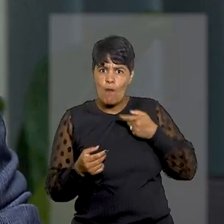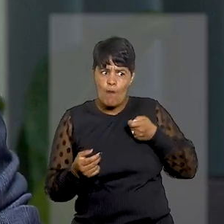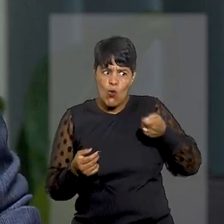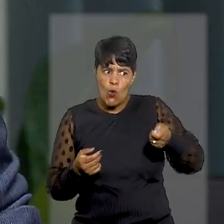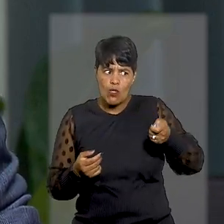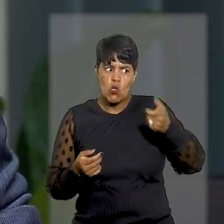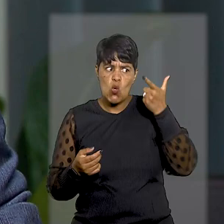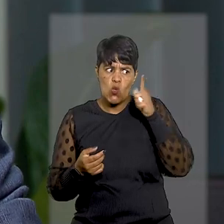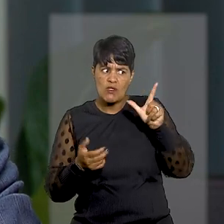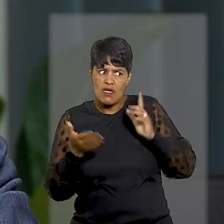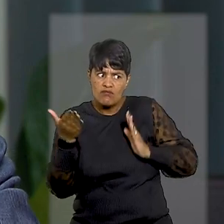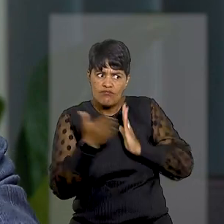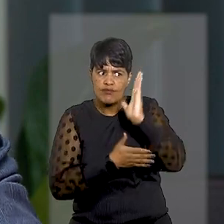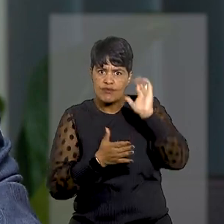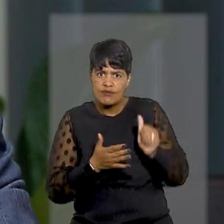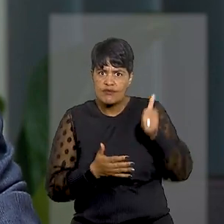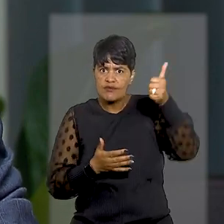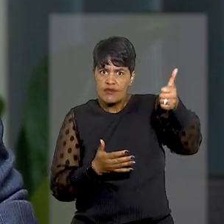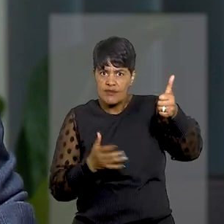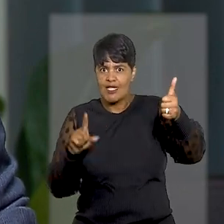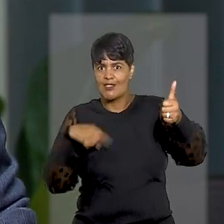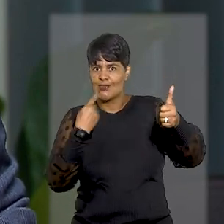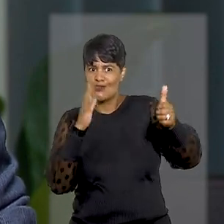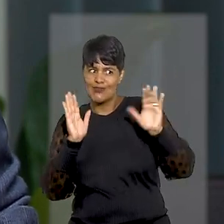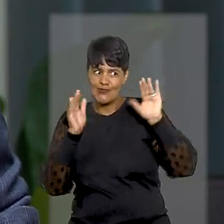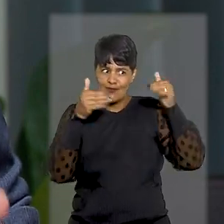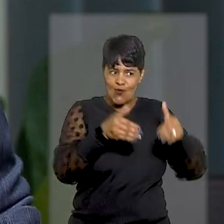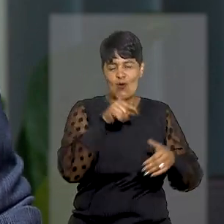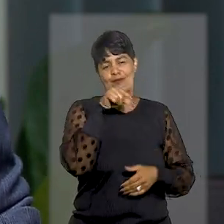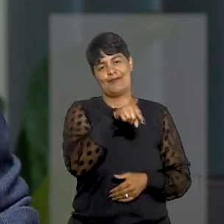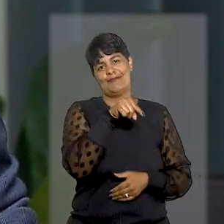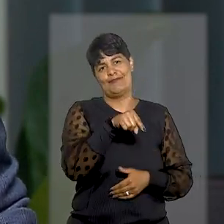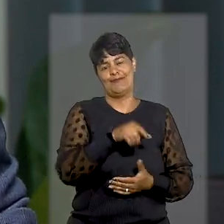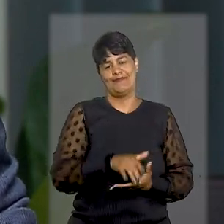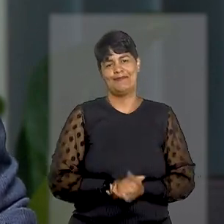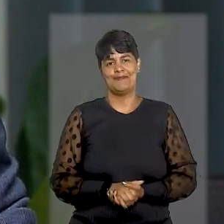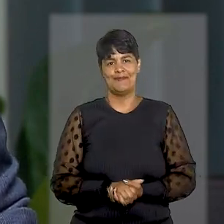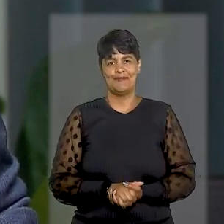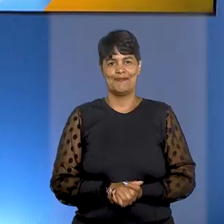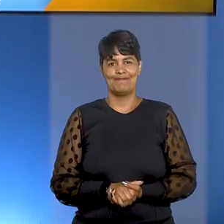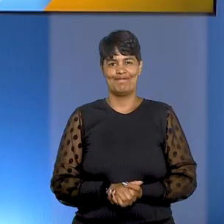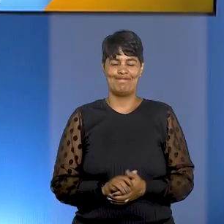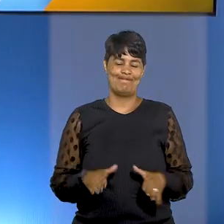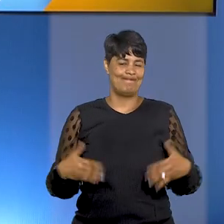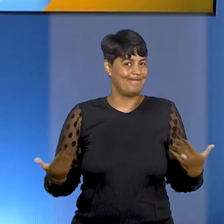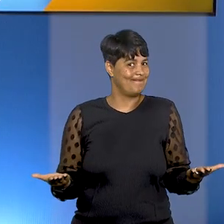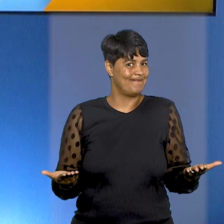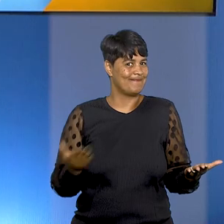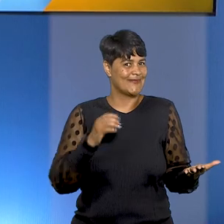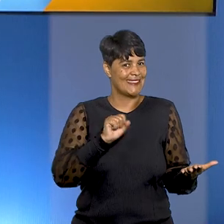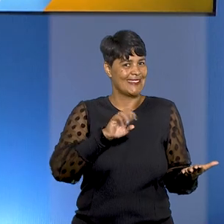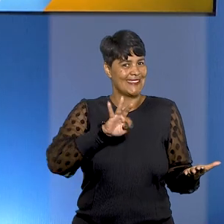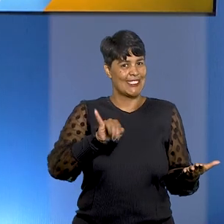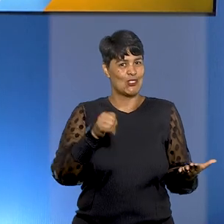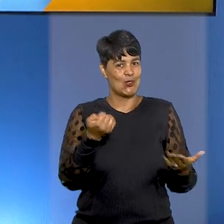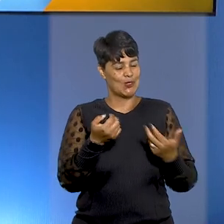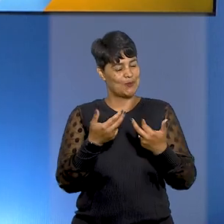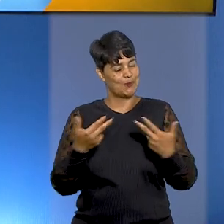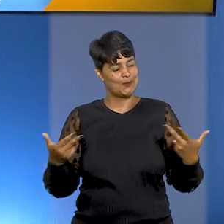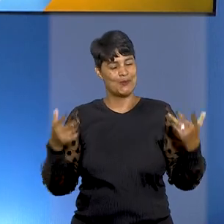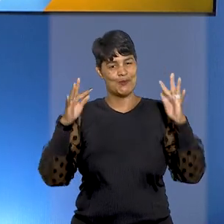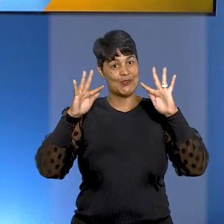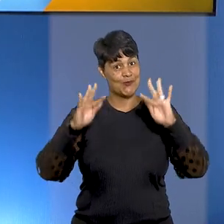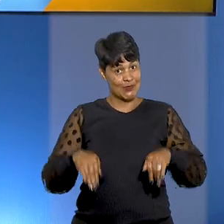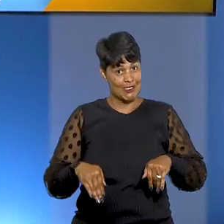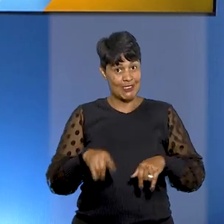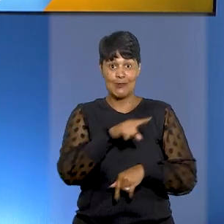de êxito maior então nós focamos a nossa energia para esses processos está